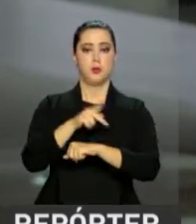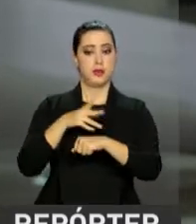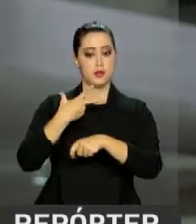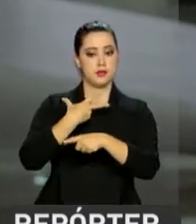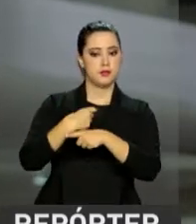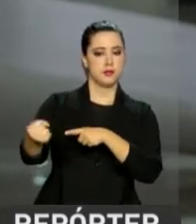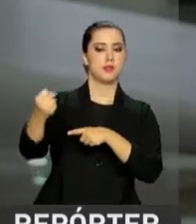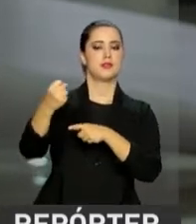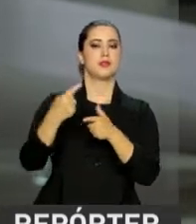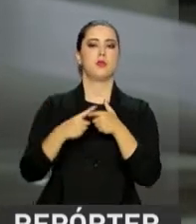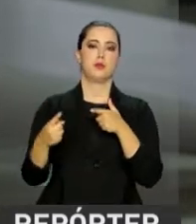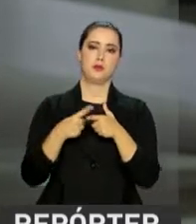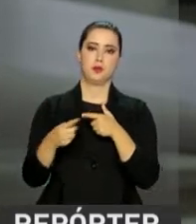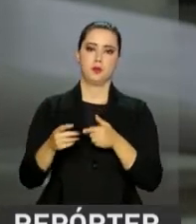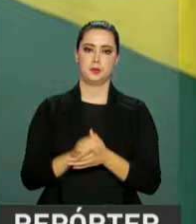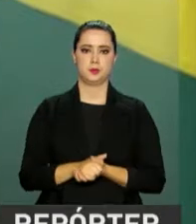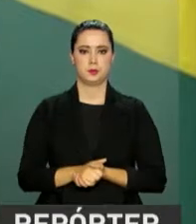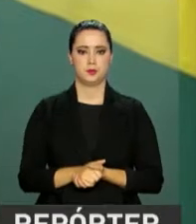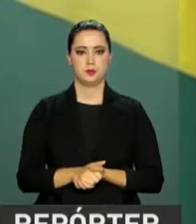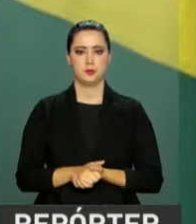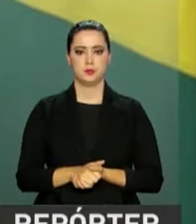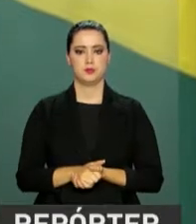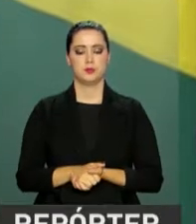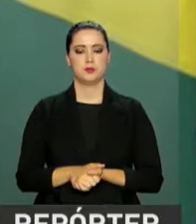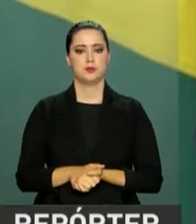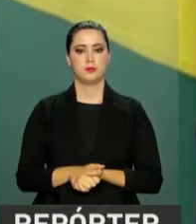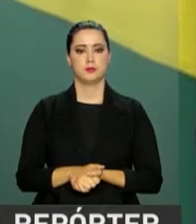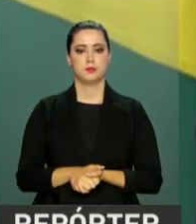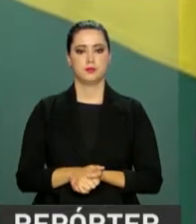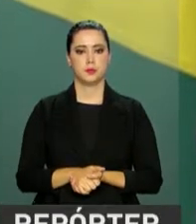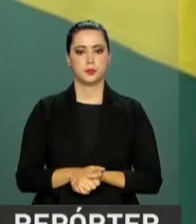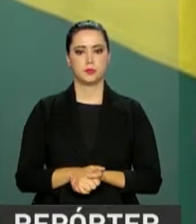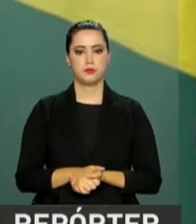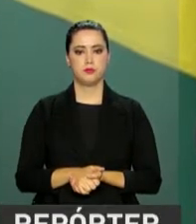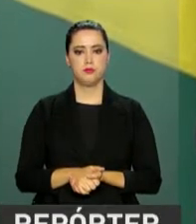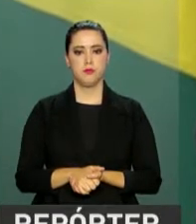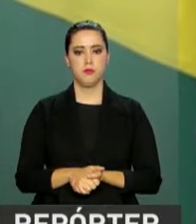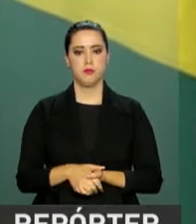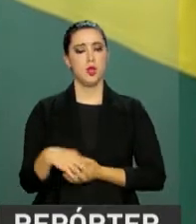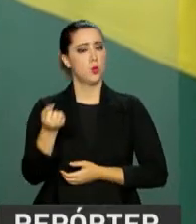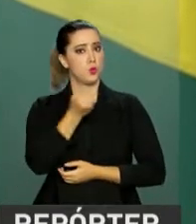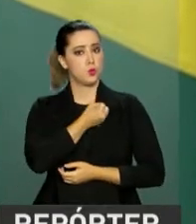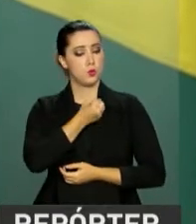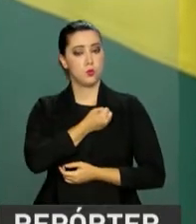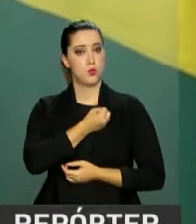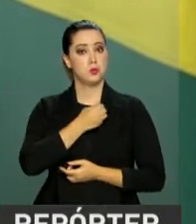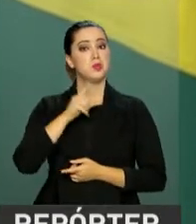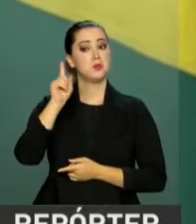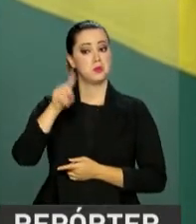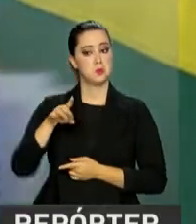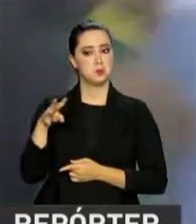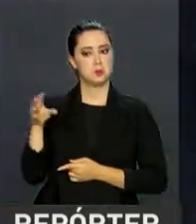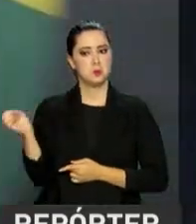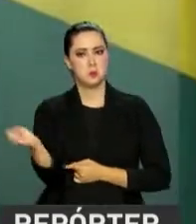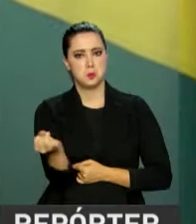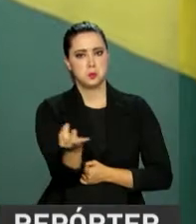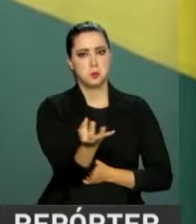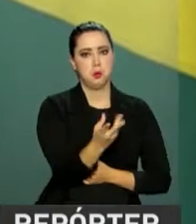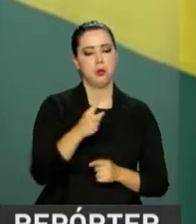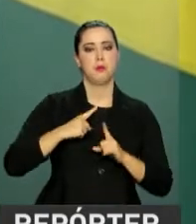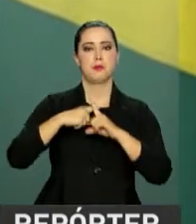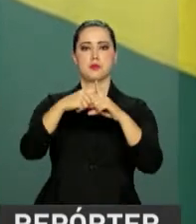a recessão os índices extremamente positivos que hoje